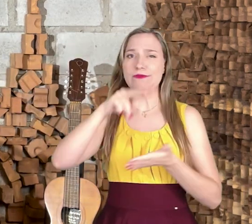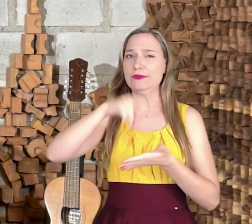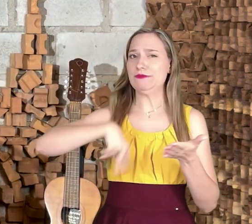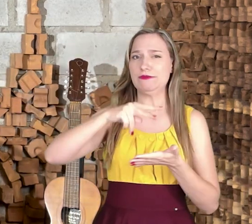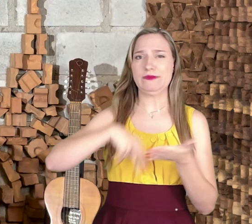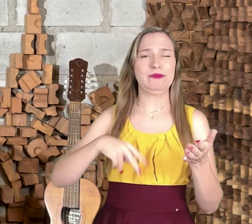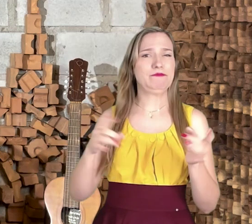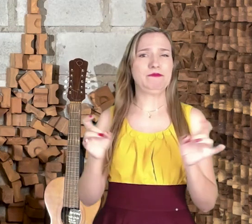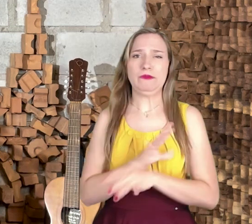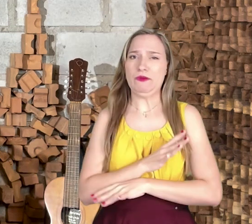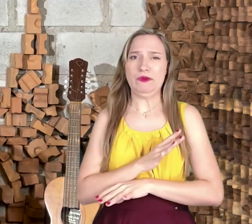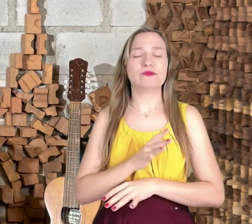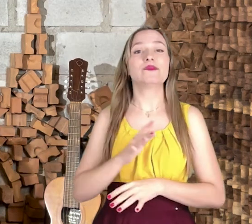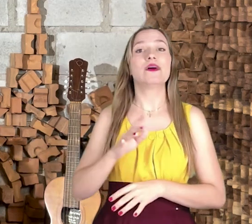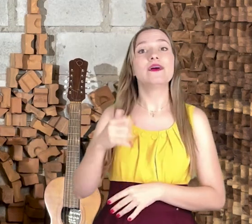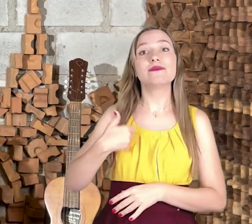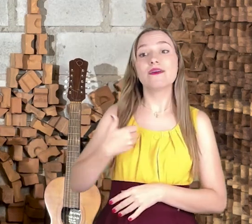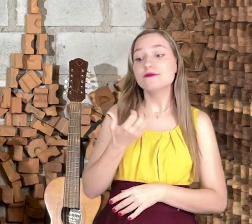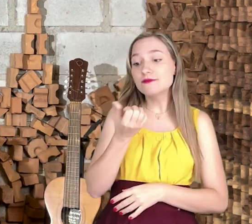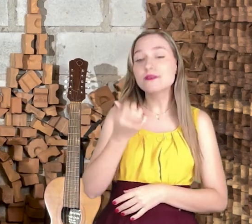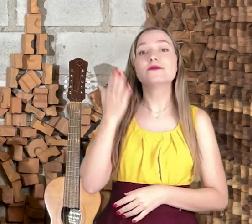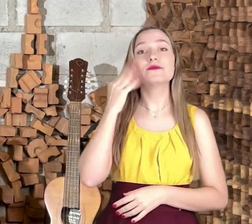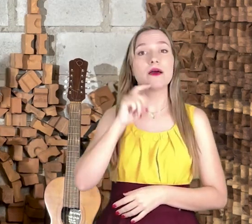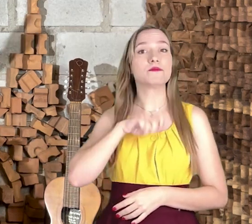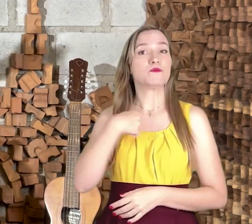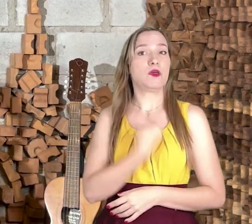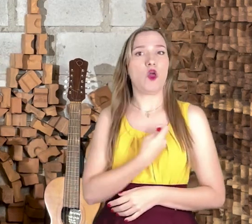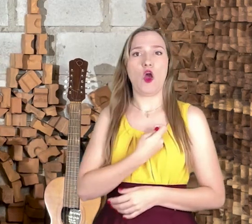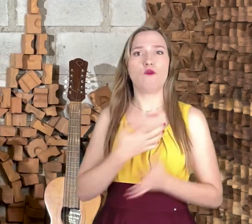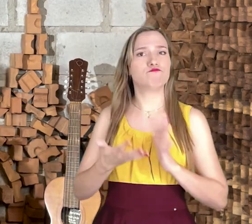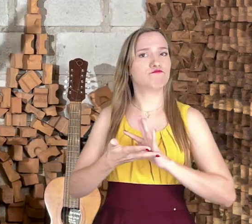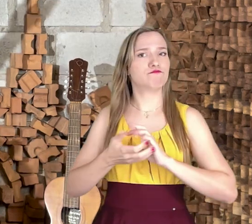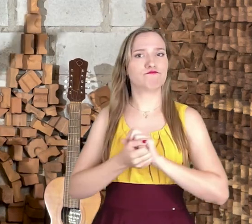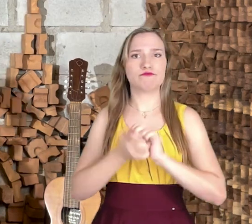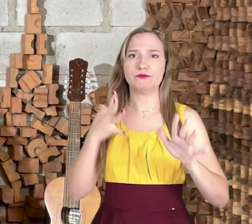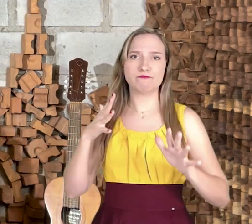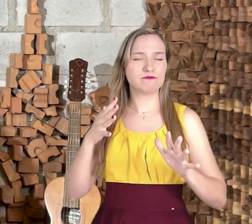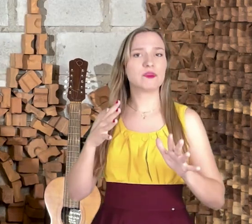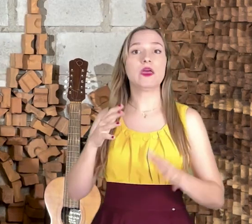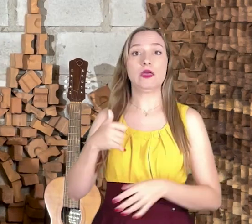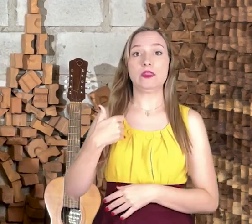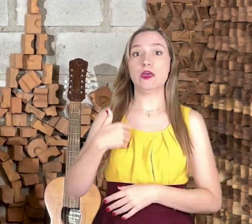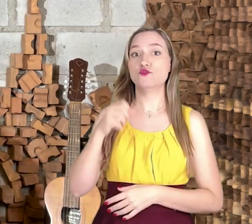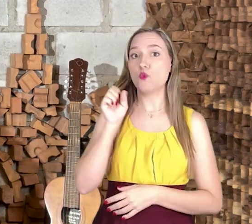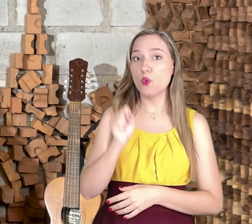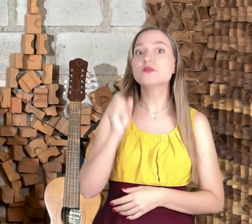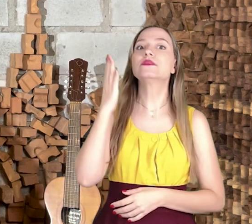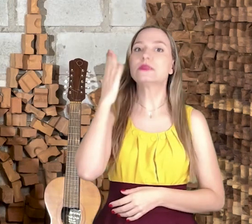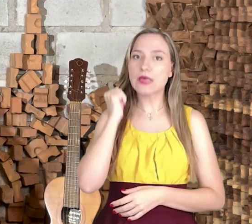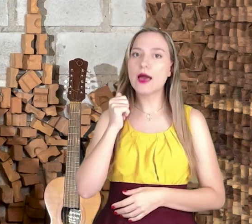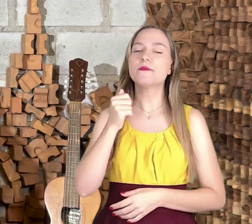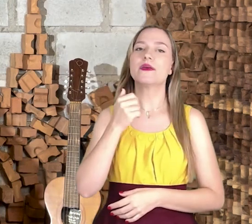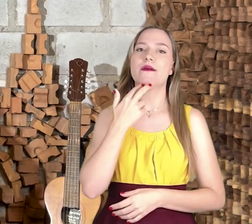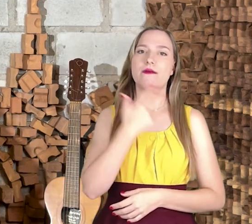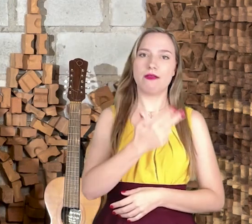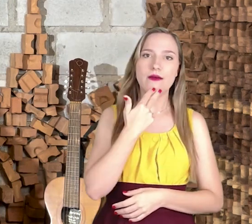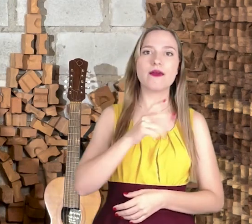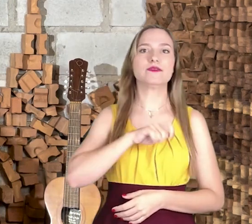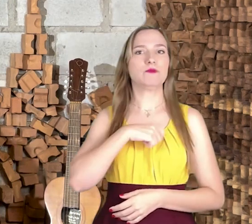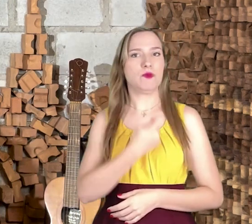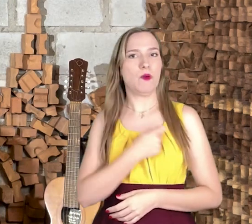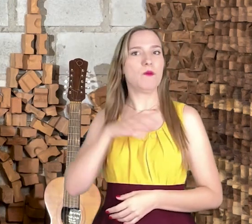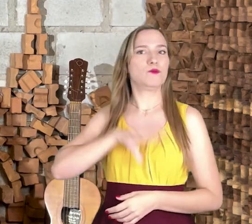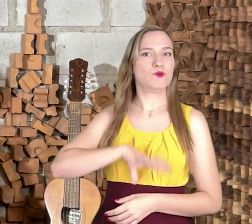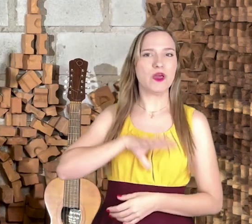falava espanhol fluente, li e escrevia. Aos 8 eu falava inglês, espanhol e português, e li e escrevia. E